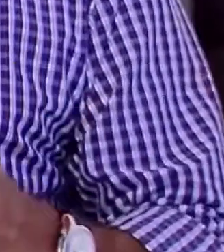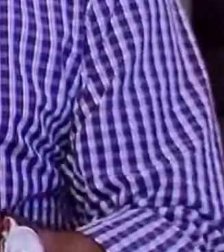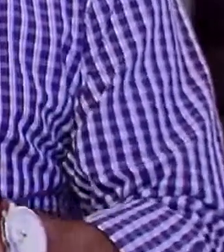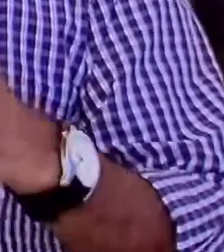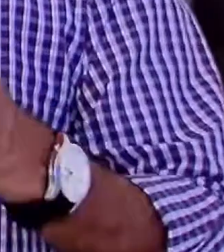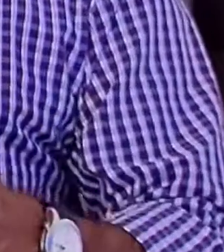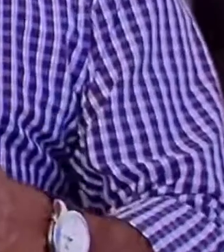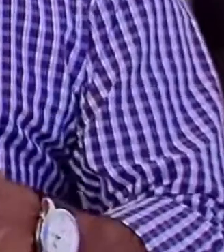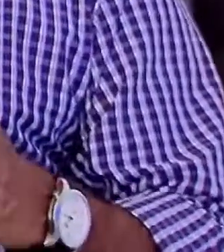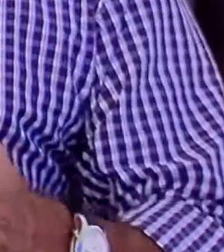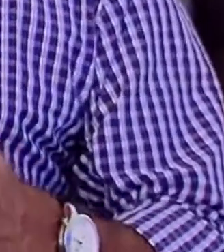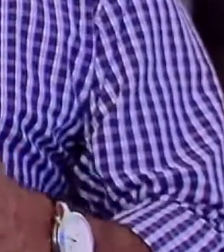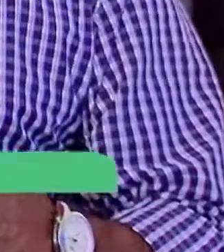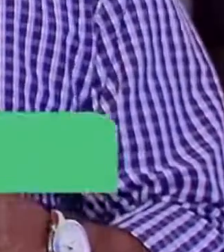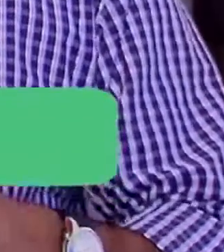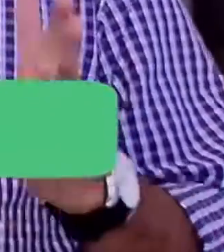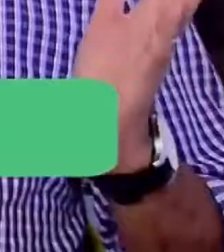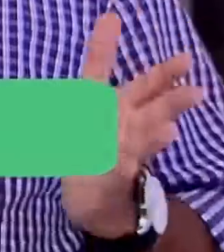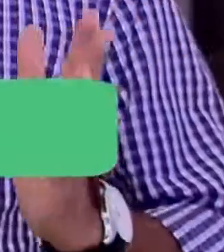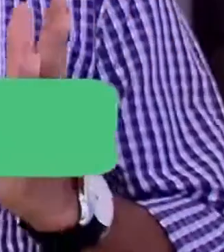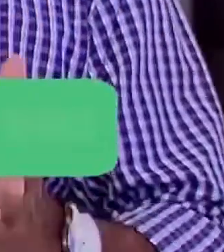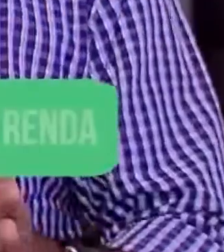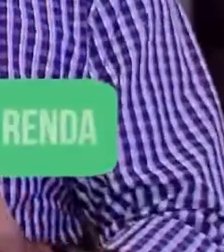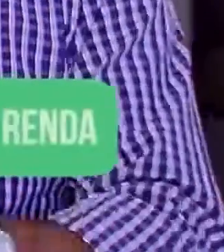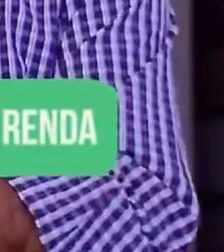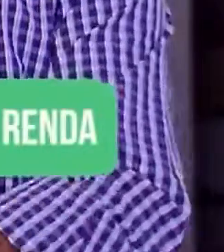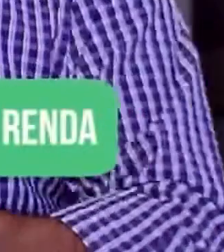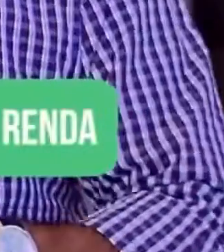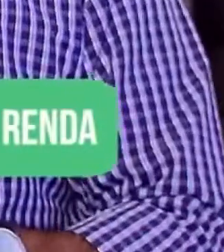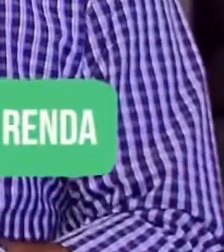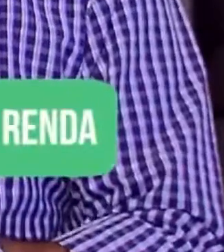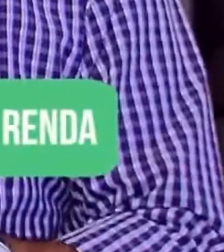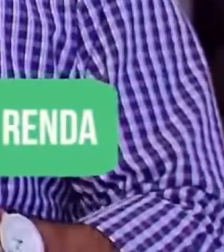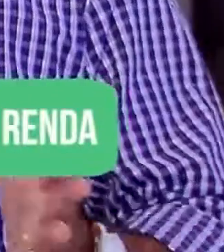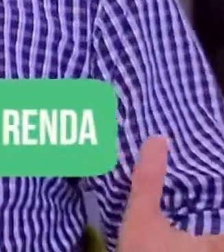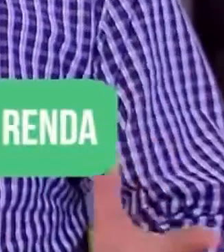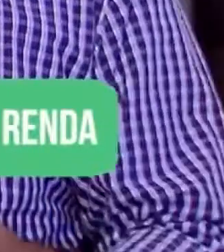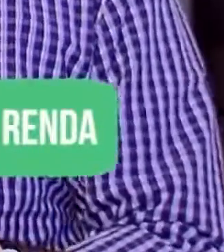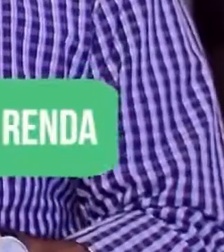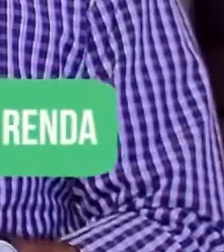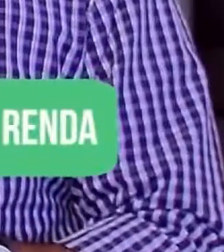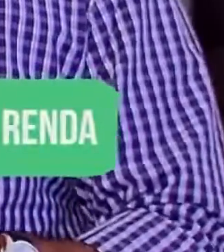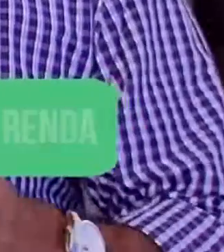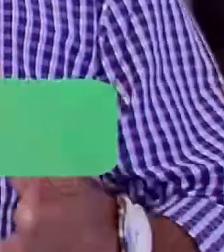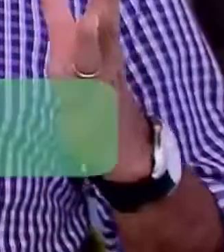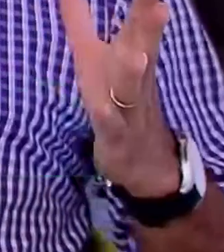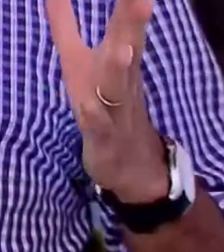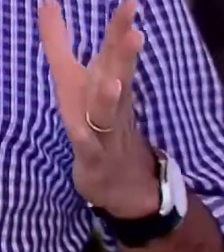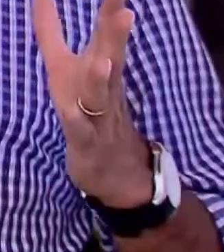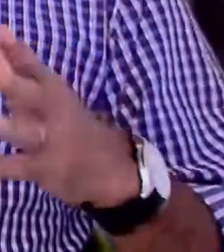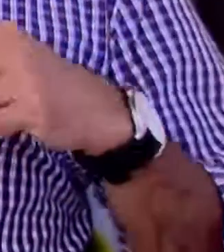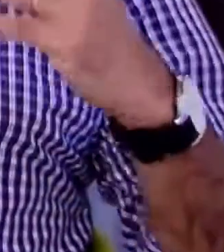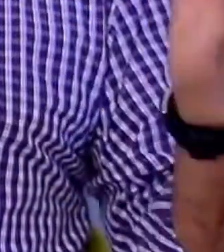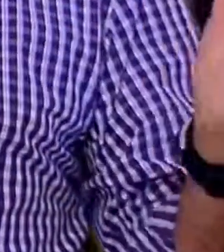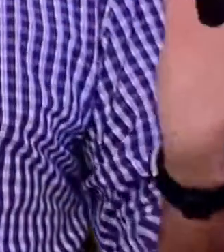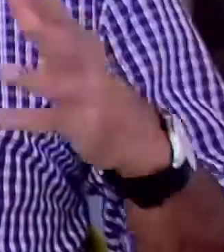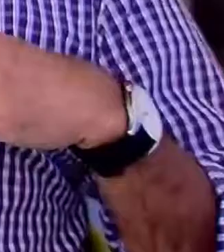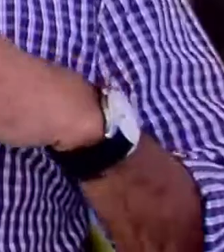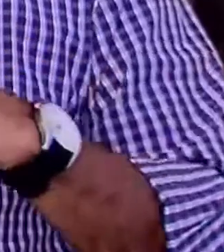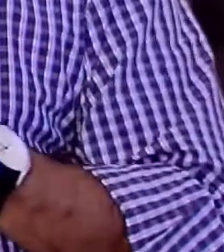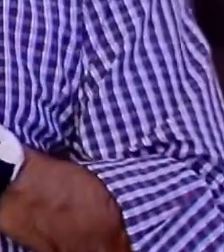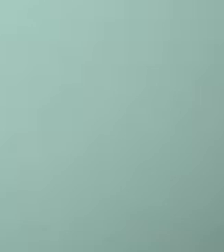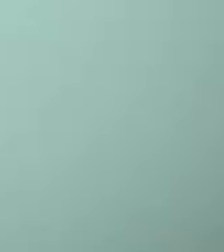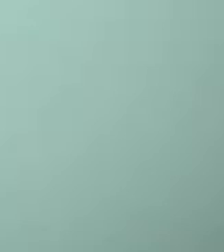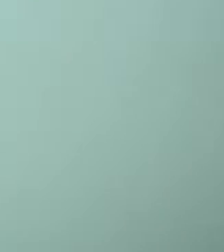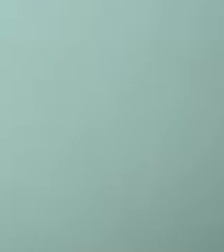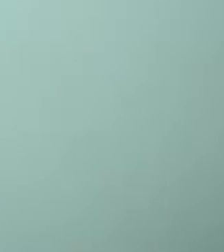aquelas coisas todas. Mas se for, por exemplo, eu vou comprar um carro, vou usar o cheque especial, pronto. Vou gastar